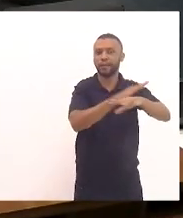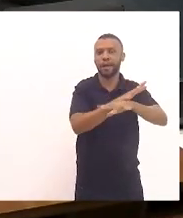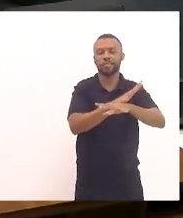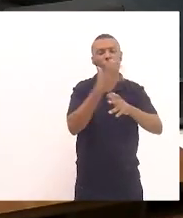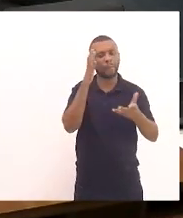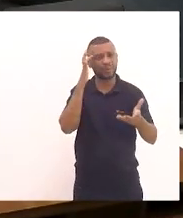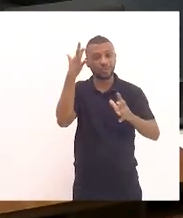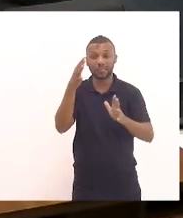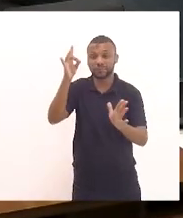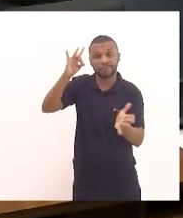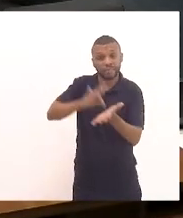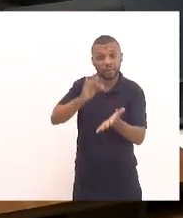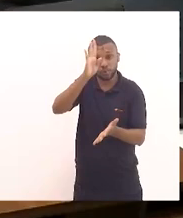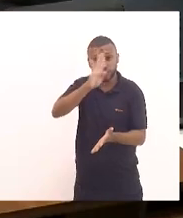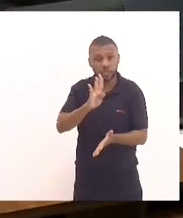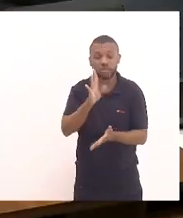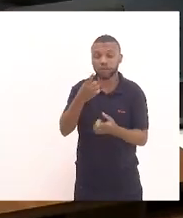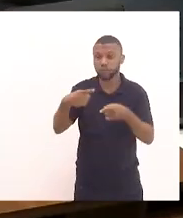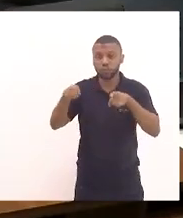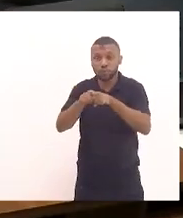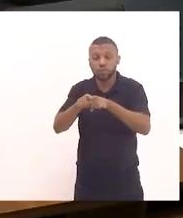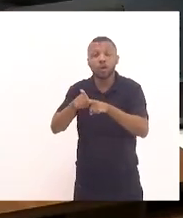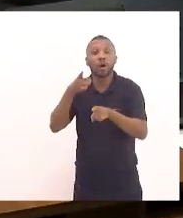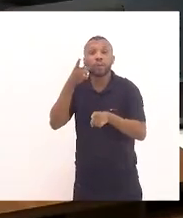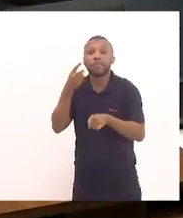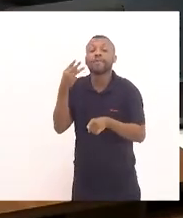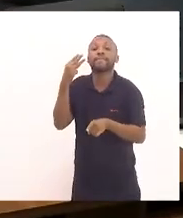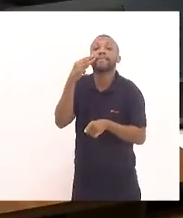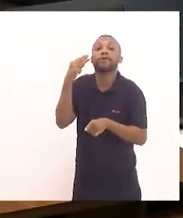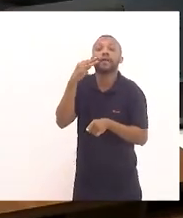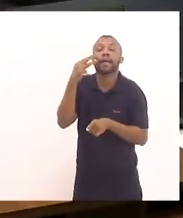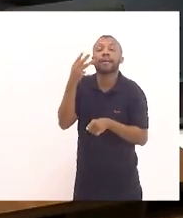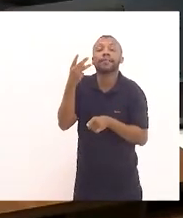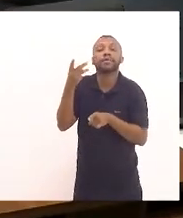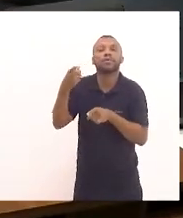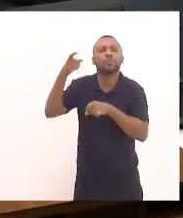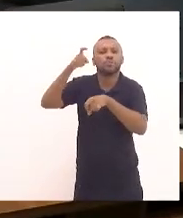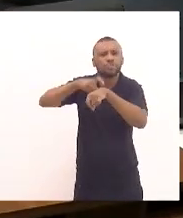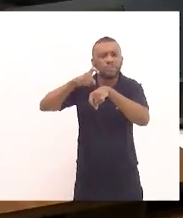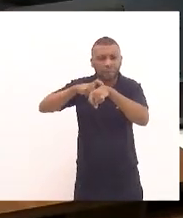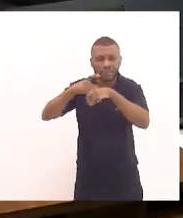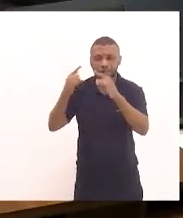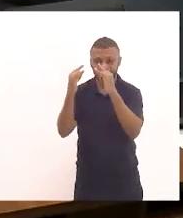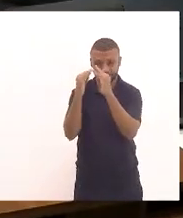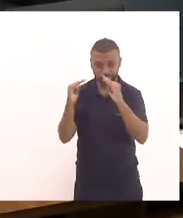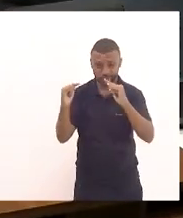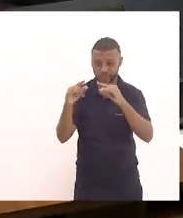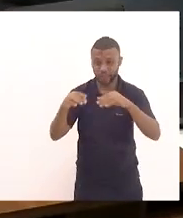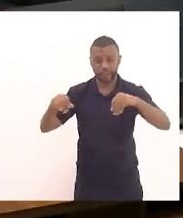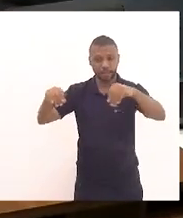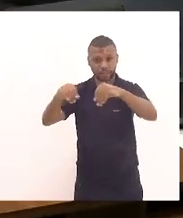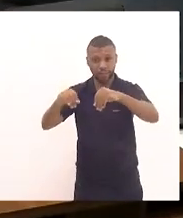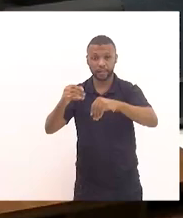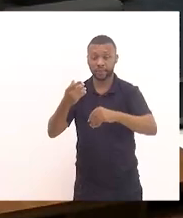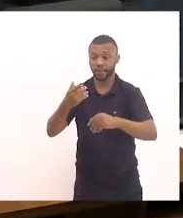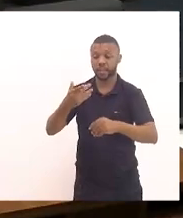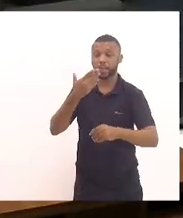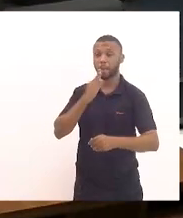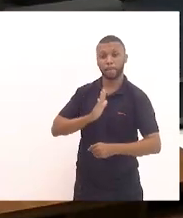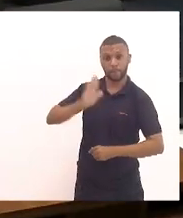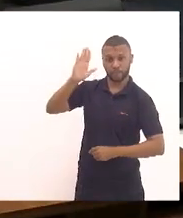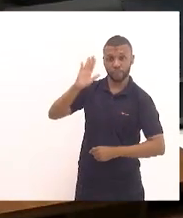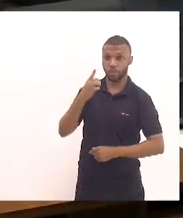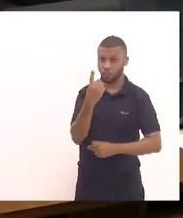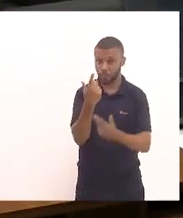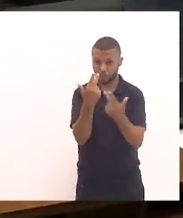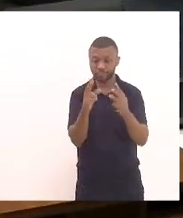quando, junto ao deputado Valdeque Carneiro, atuamos na ocupação, no assentamento Terra Prometida, Uma das coisas,